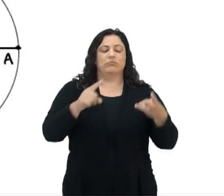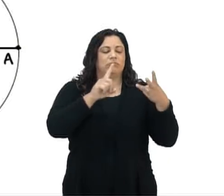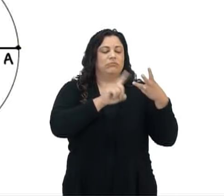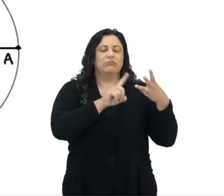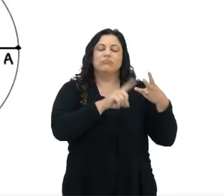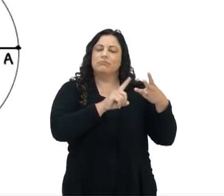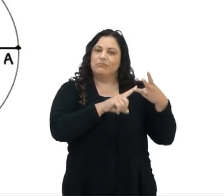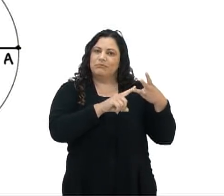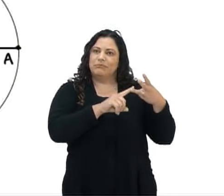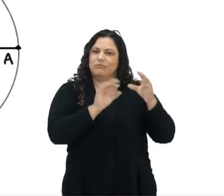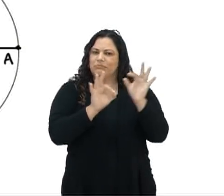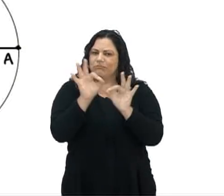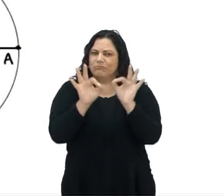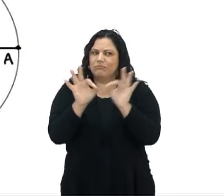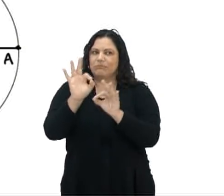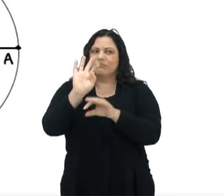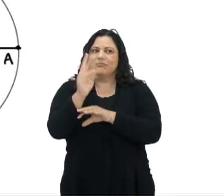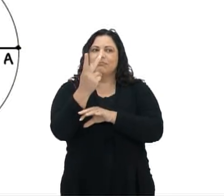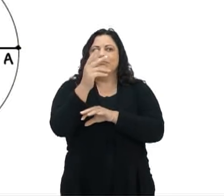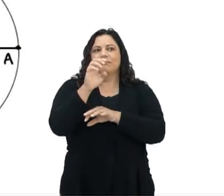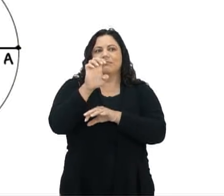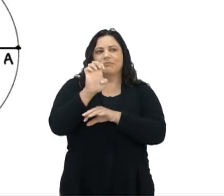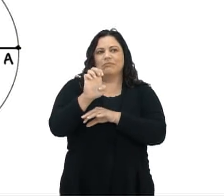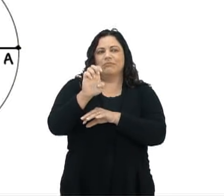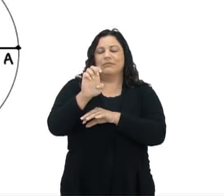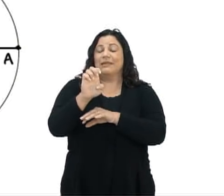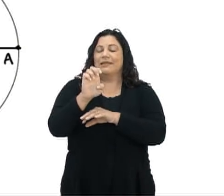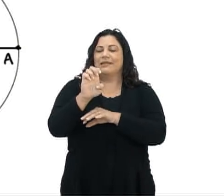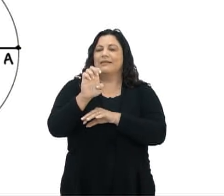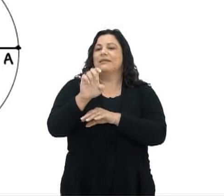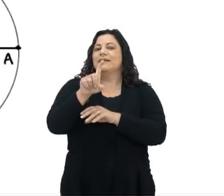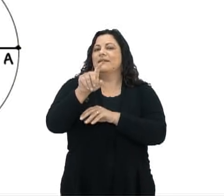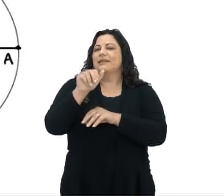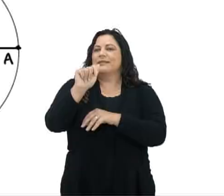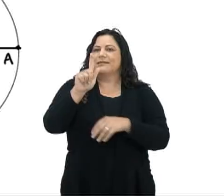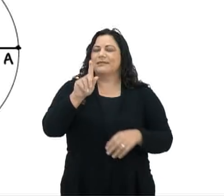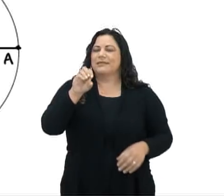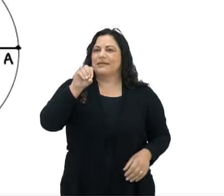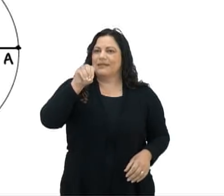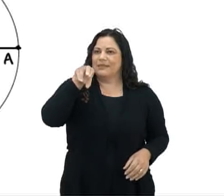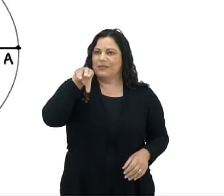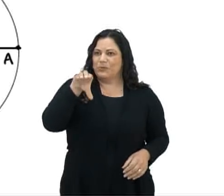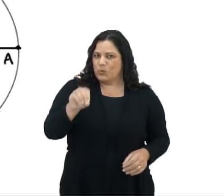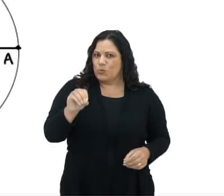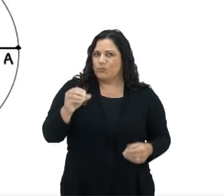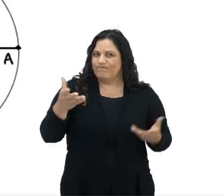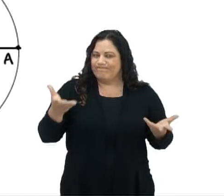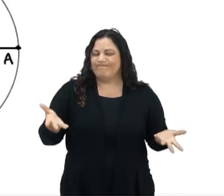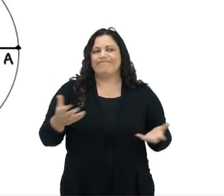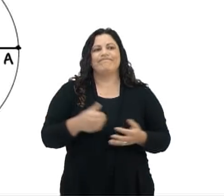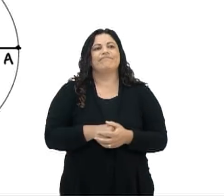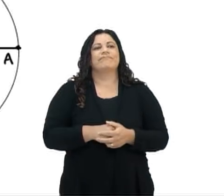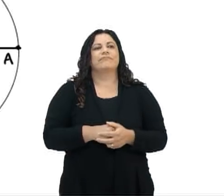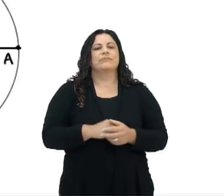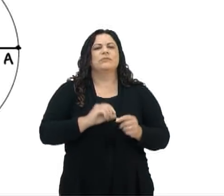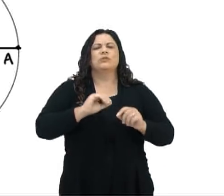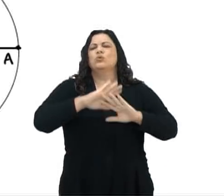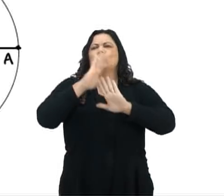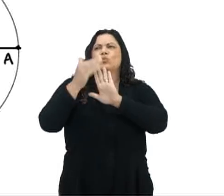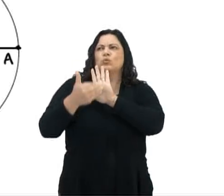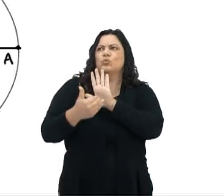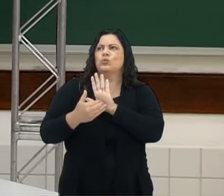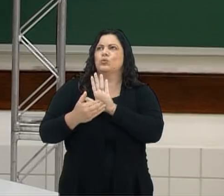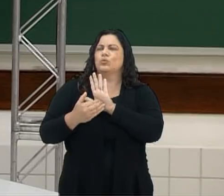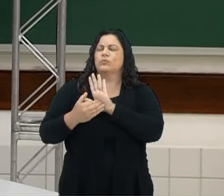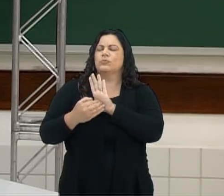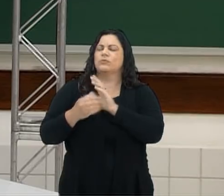hexágono, tá? Como que nós vamos fazer para construir o hexágono? O hexágono de todas as figuras dos polígonos é um dos mais fáceis